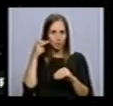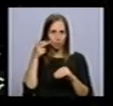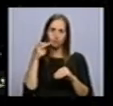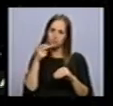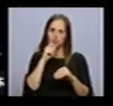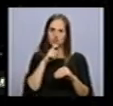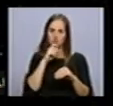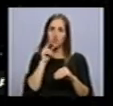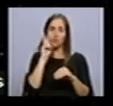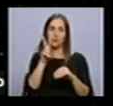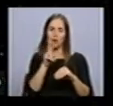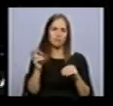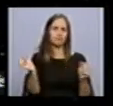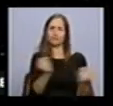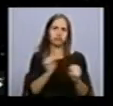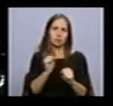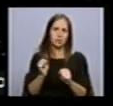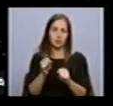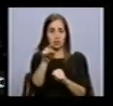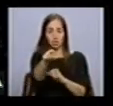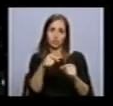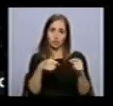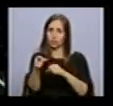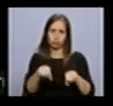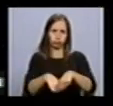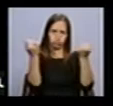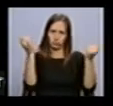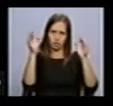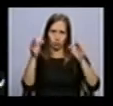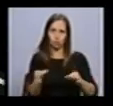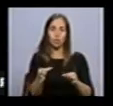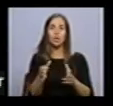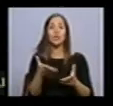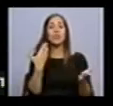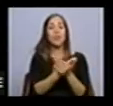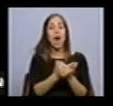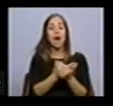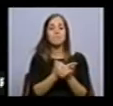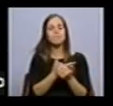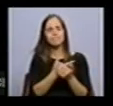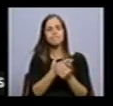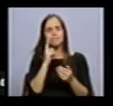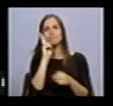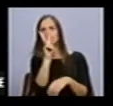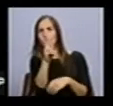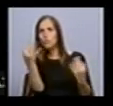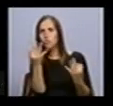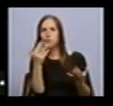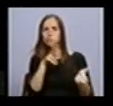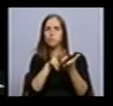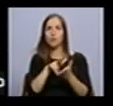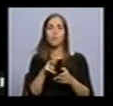provavelmente a um fenómeno de ruptura precisamente desta estrela. Portanto, é também a confirmação de algo que foi até estipulado, que